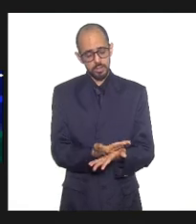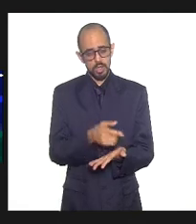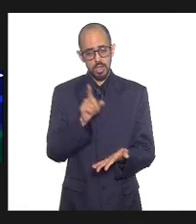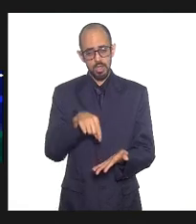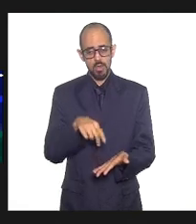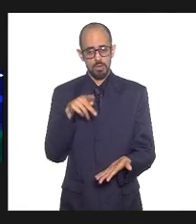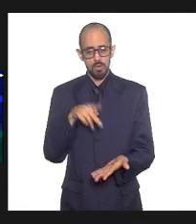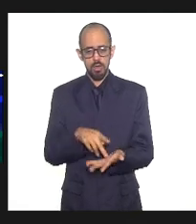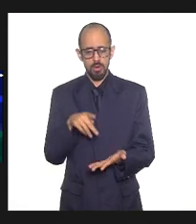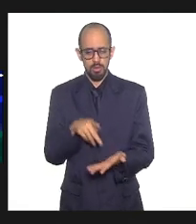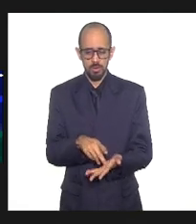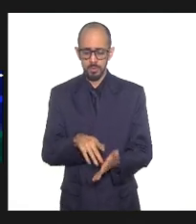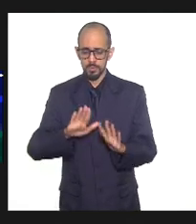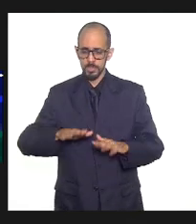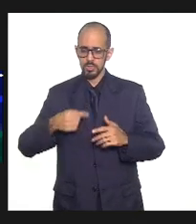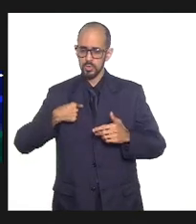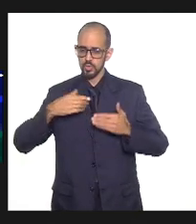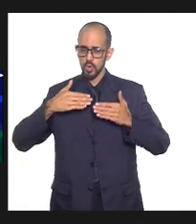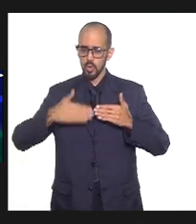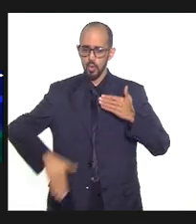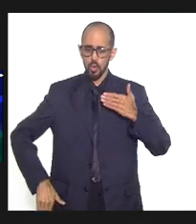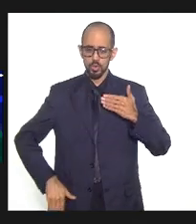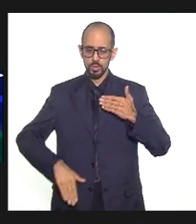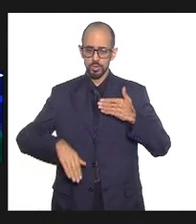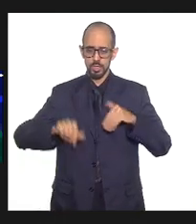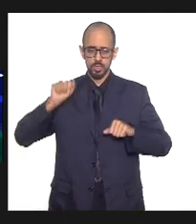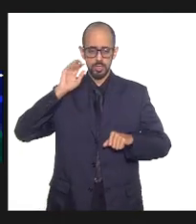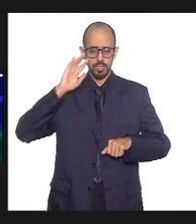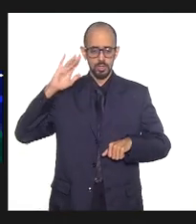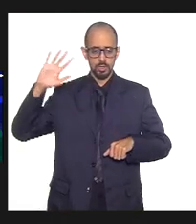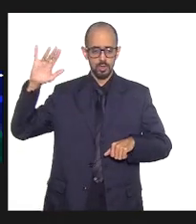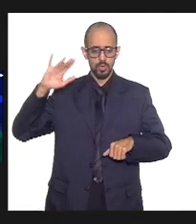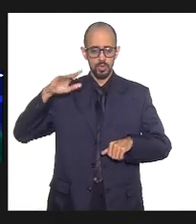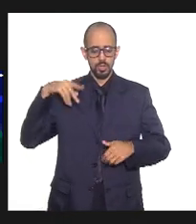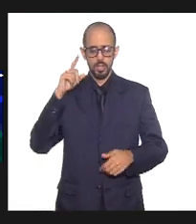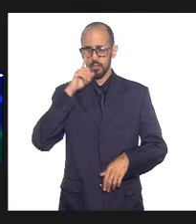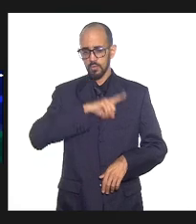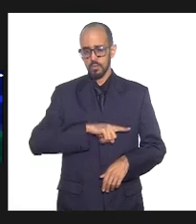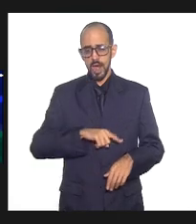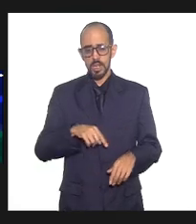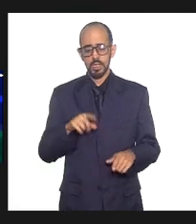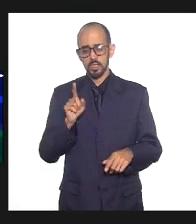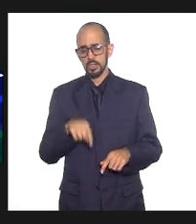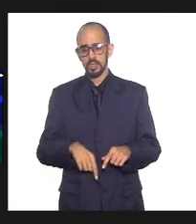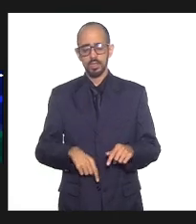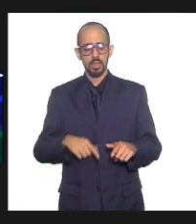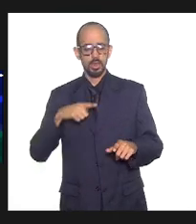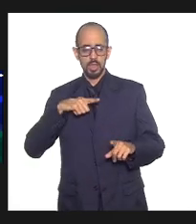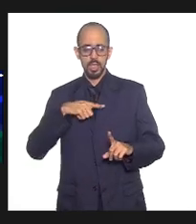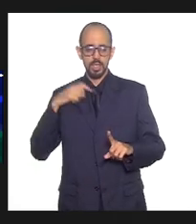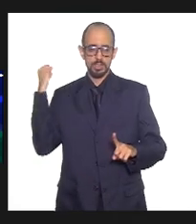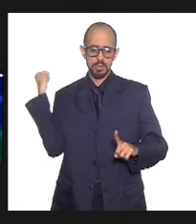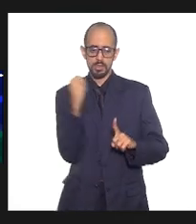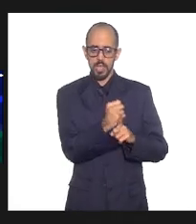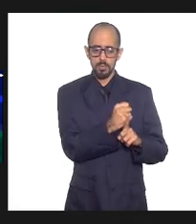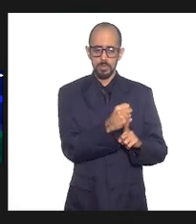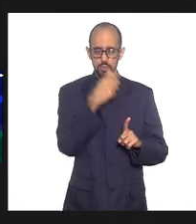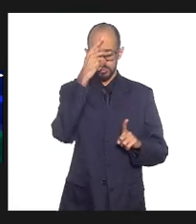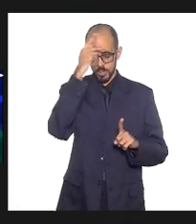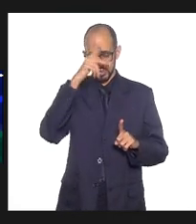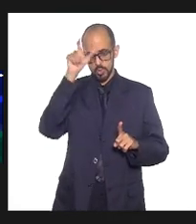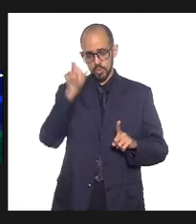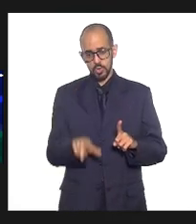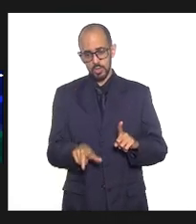verdade, eu sou veementemente contra essa teoria estapafúrdia de que existe extermínio de pessoas negras. Ainda mais,